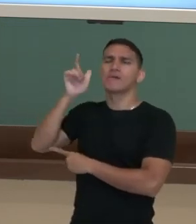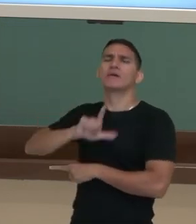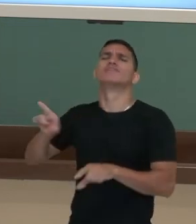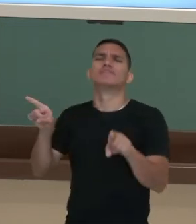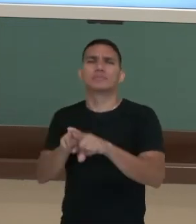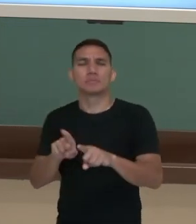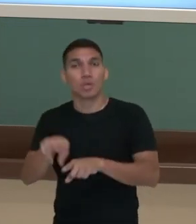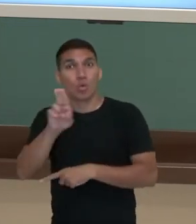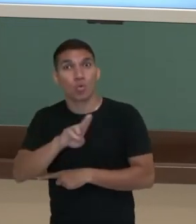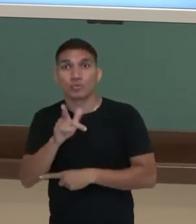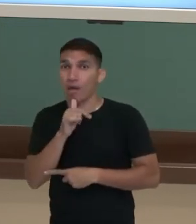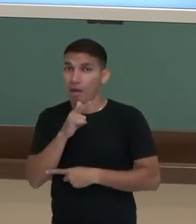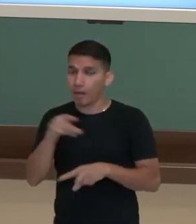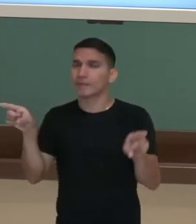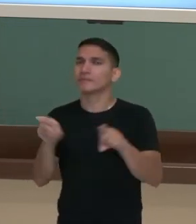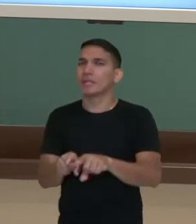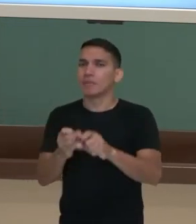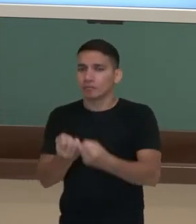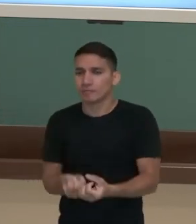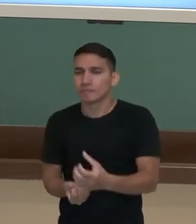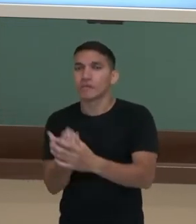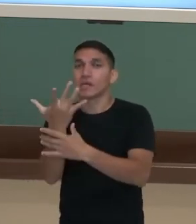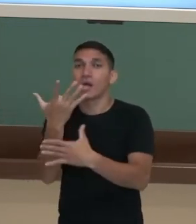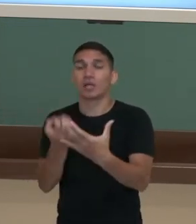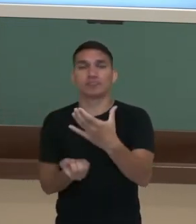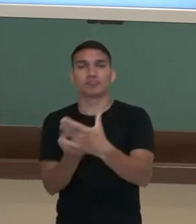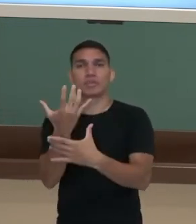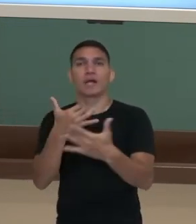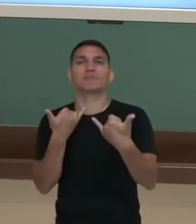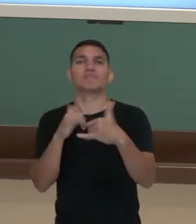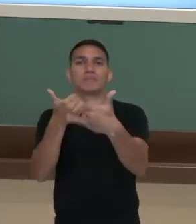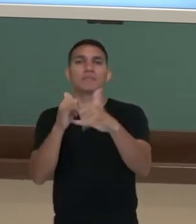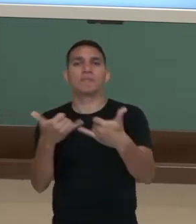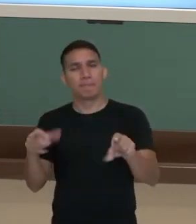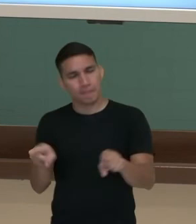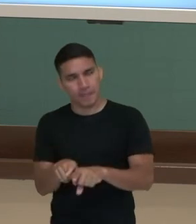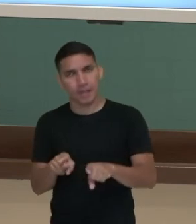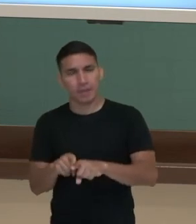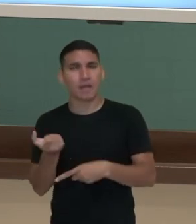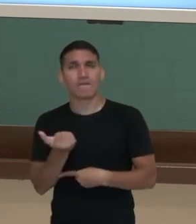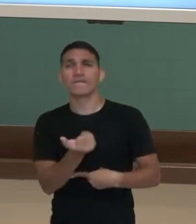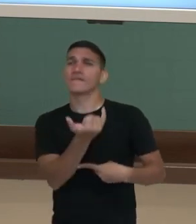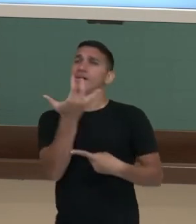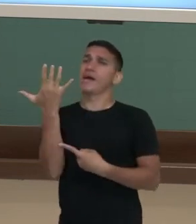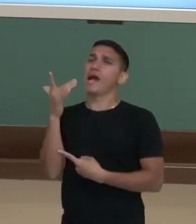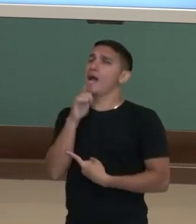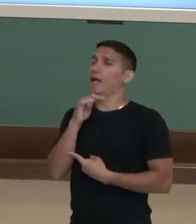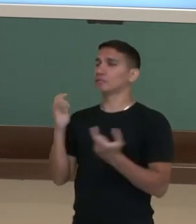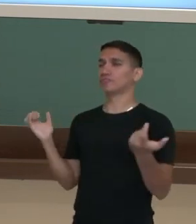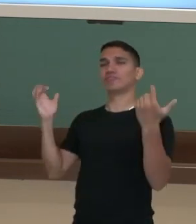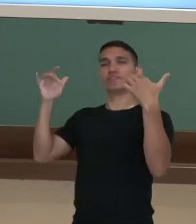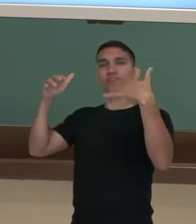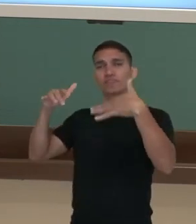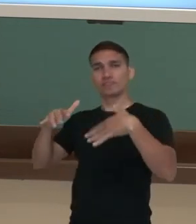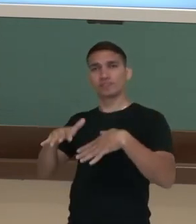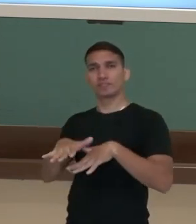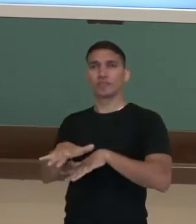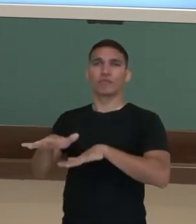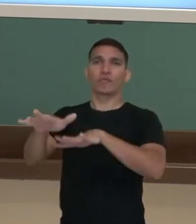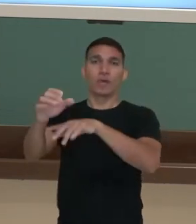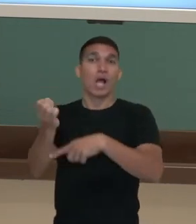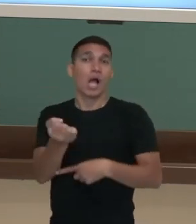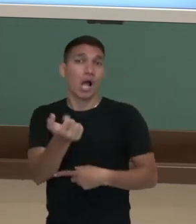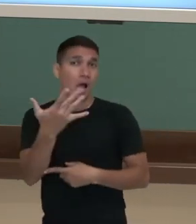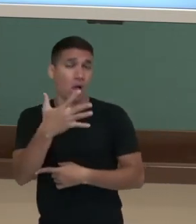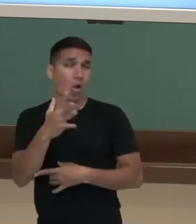utilização da água e para a geração de energia também. E outros rios que compõem essa bacia hidrográfica, alguns deles